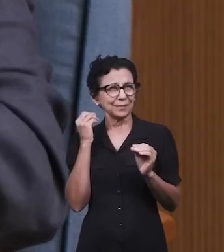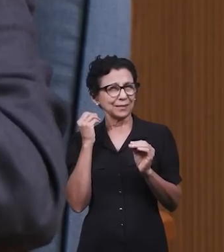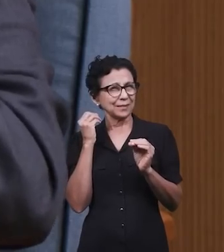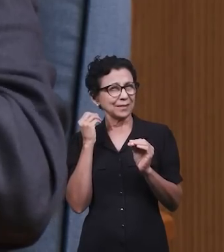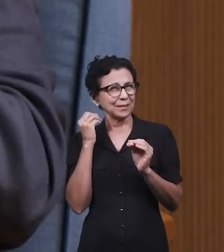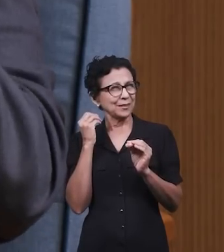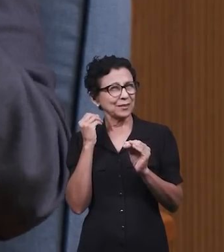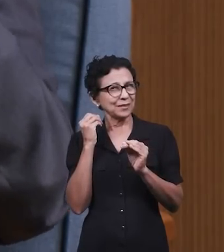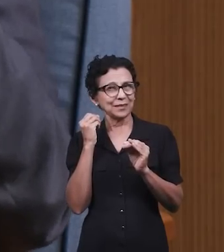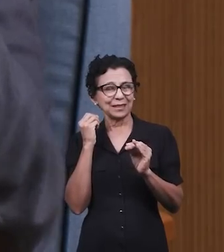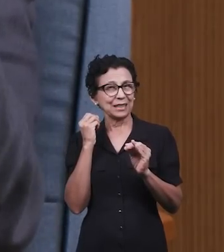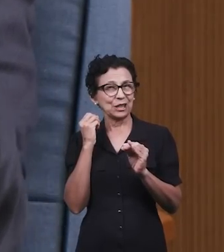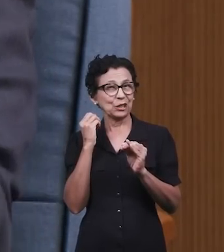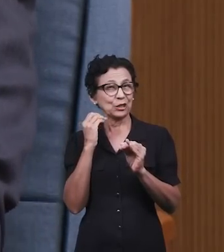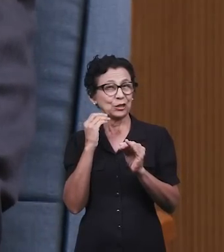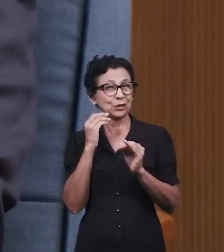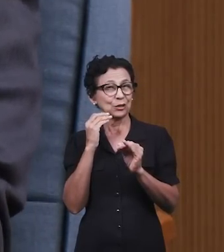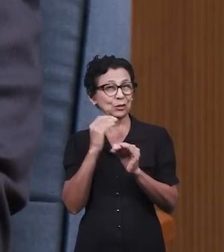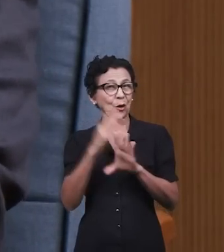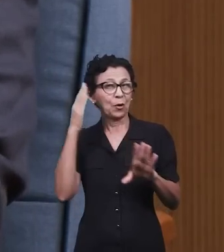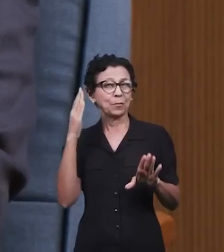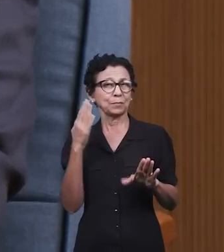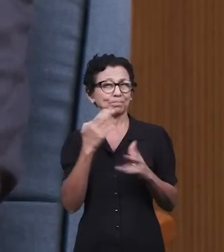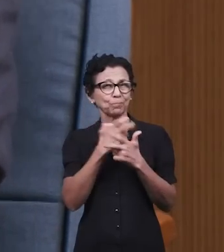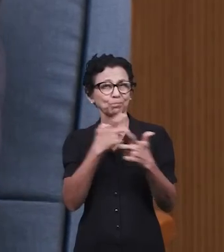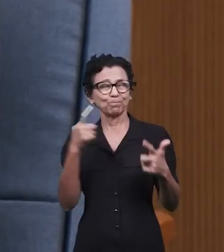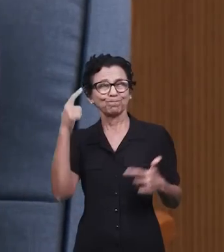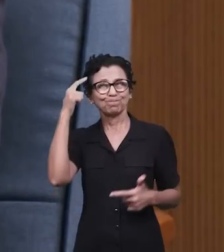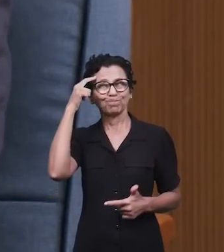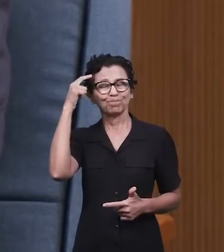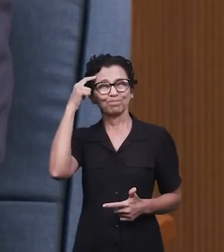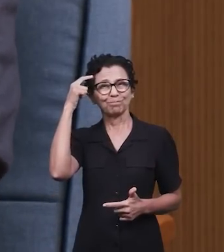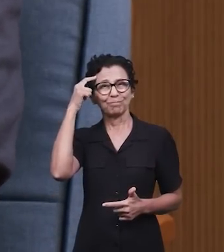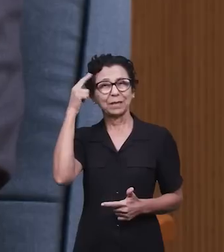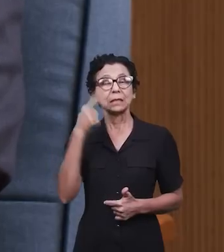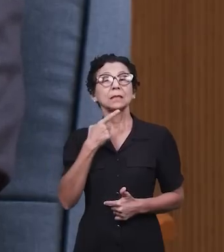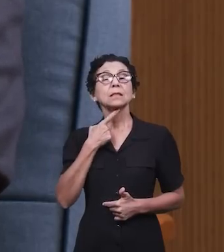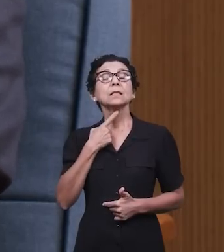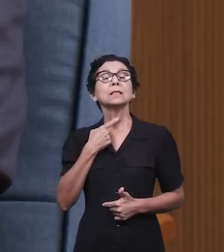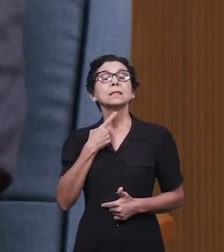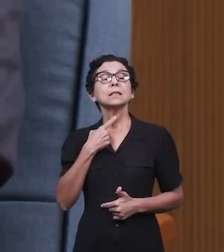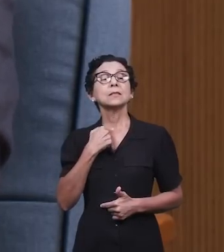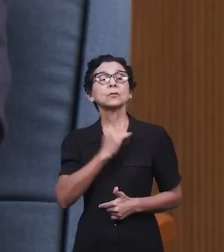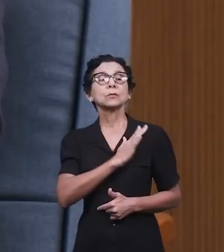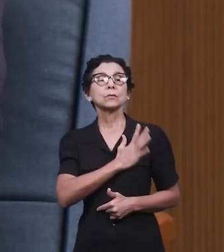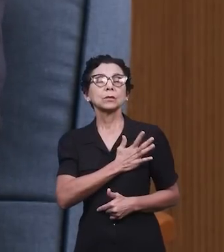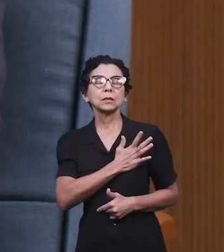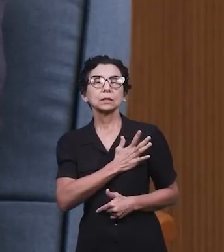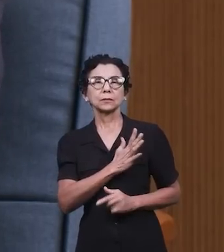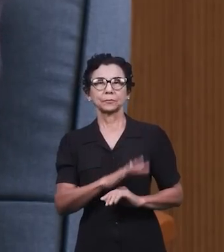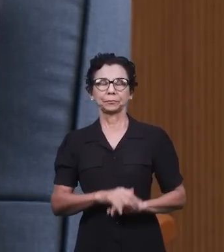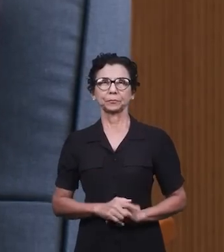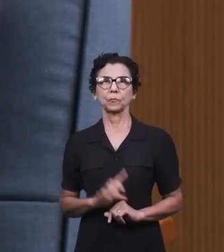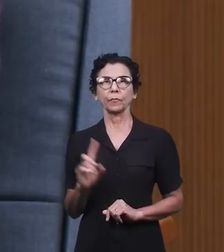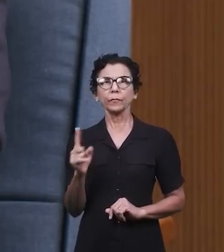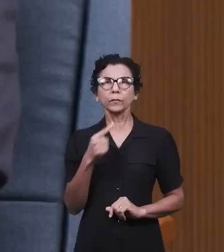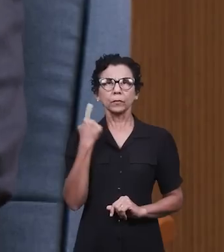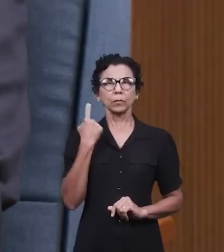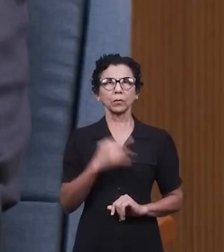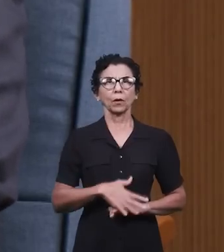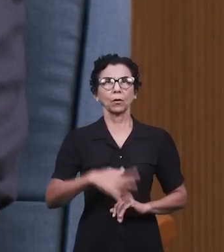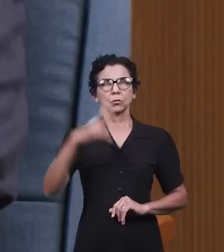pensamentos, intenções do coração, porque nós podemos, com o nosso